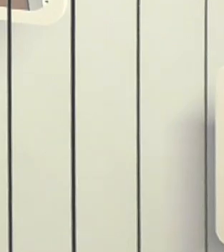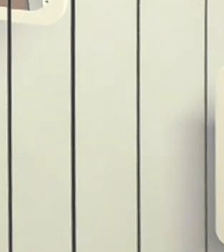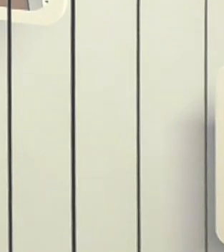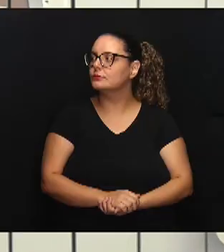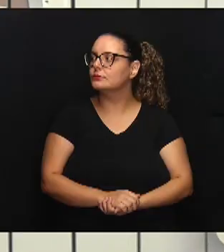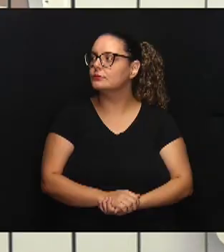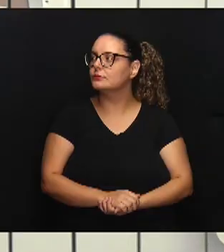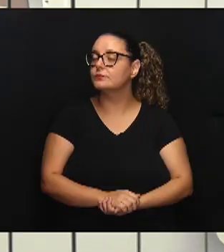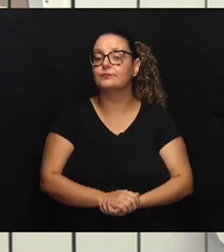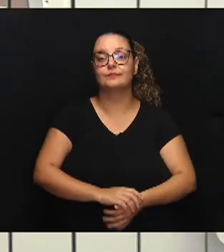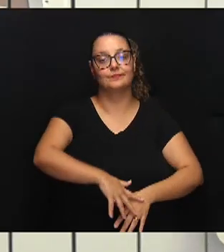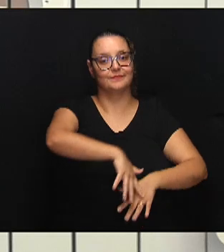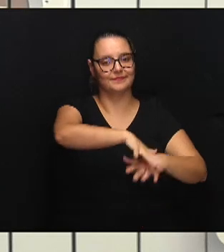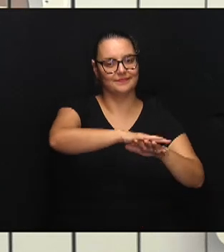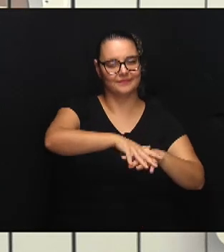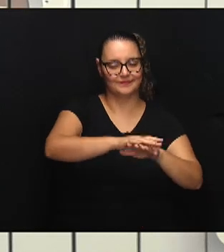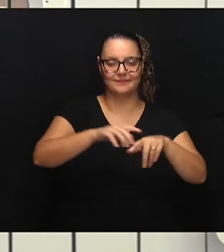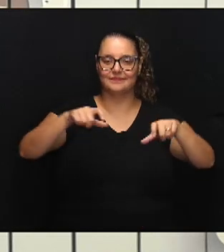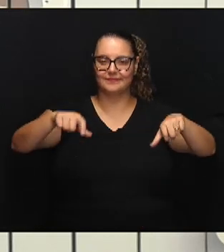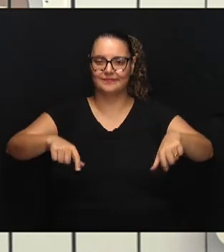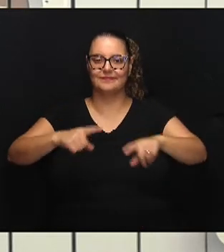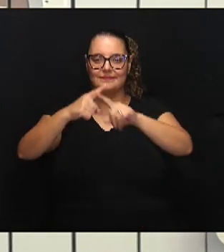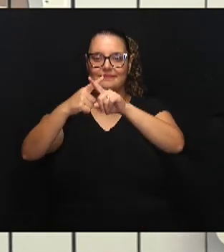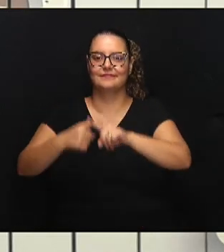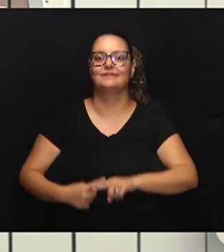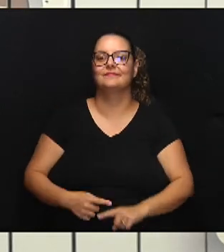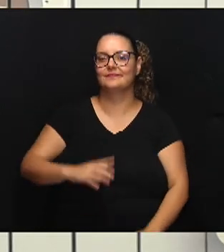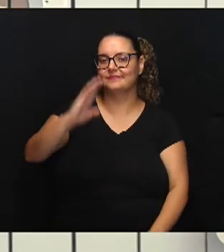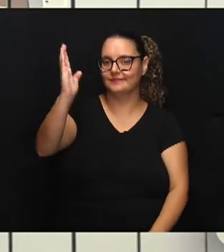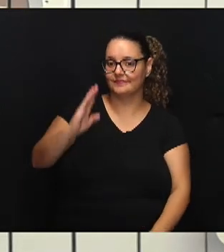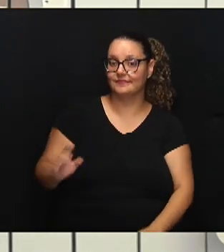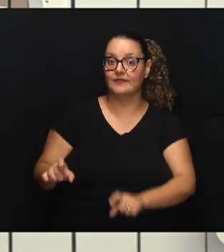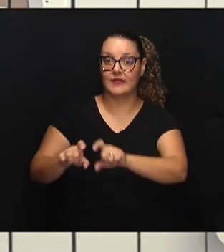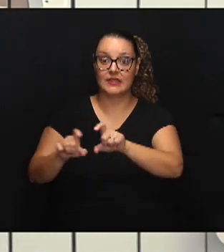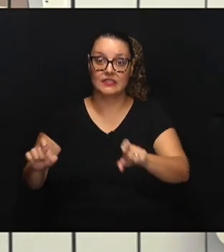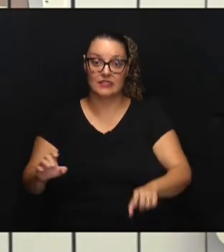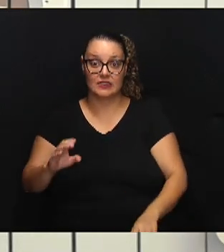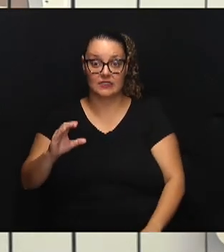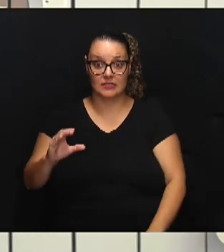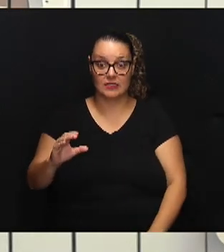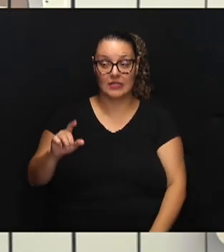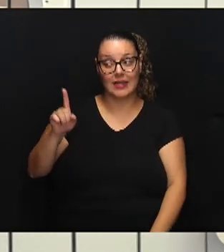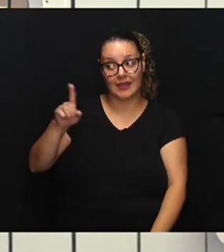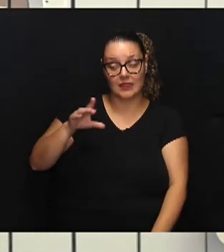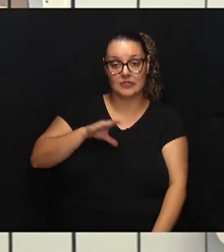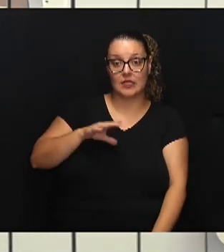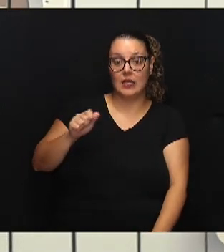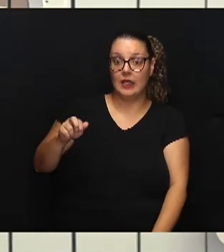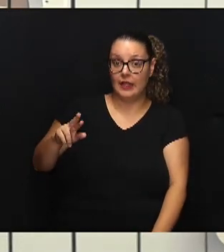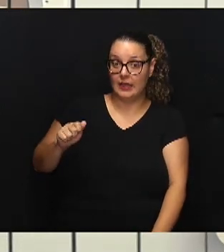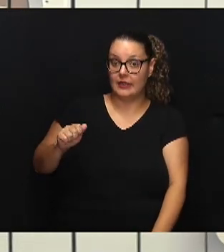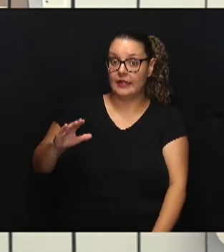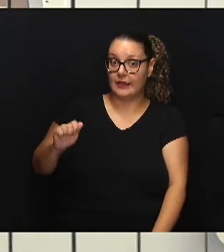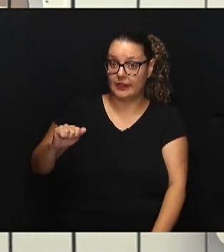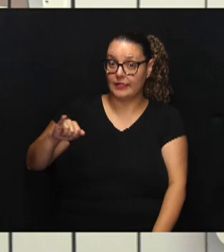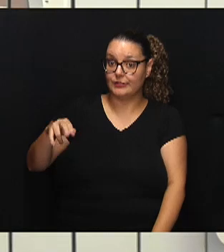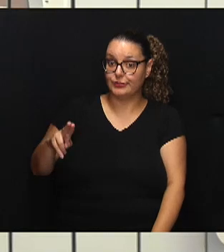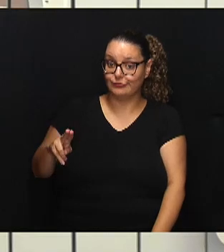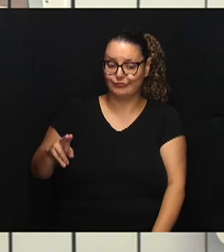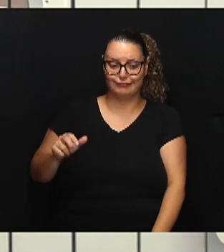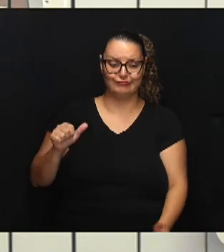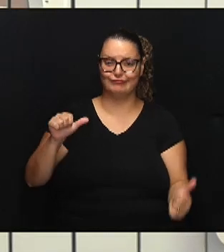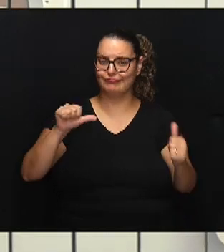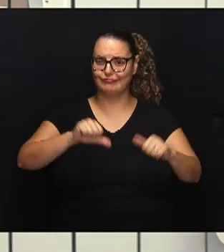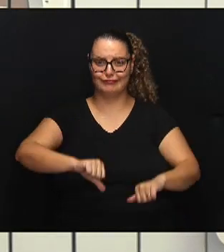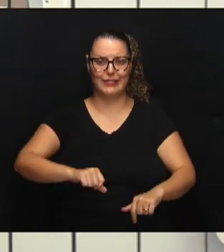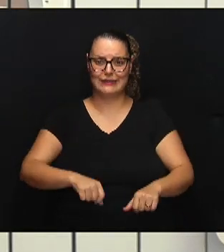Hora de balançar as redes pelo Campeonato Brasileiro da Série C, porque em Aracaju, em péssimo primeiro tempo, a Ponte